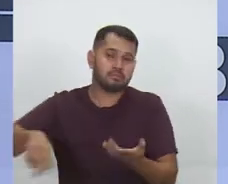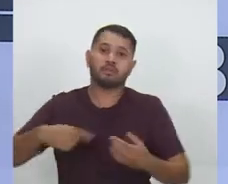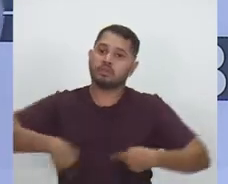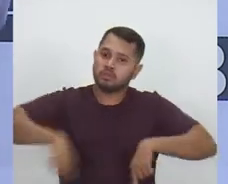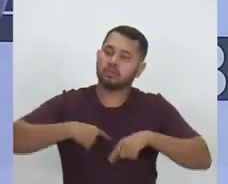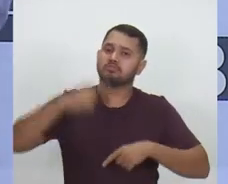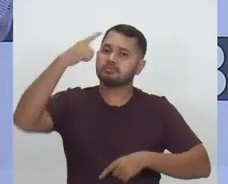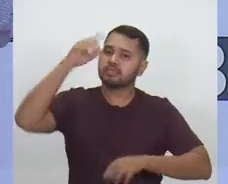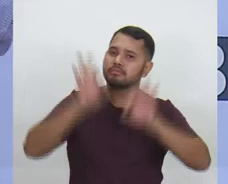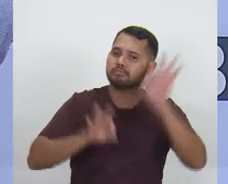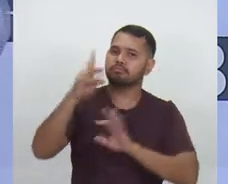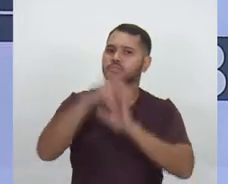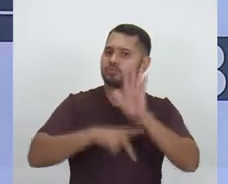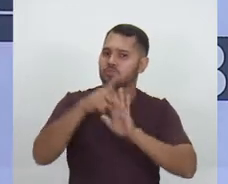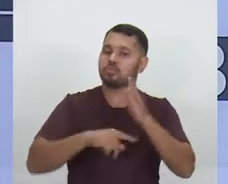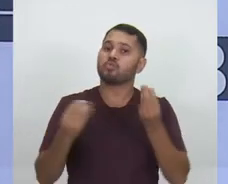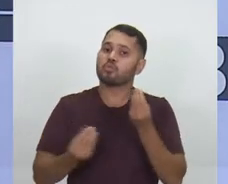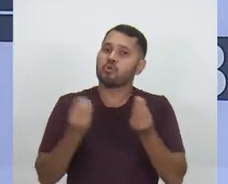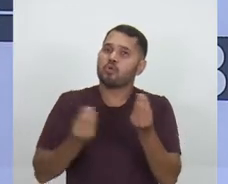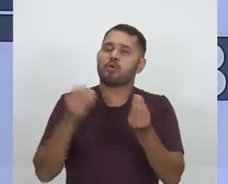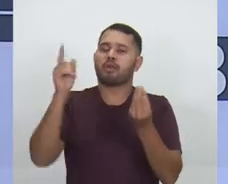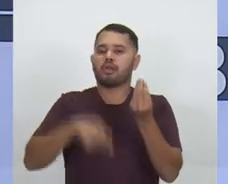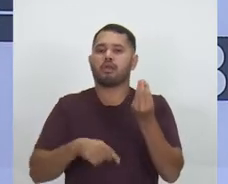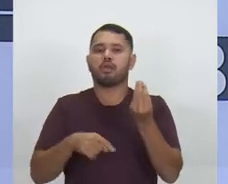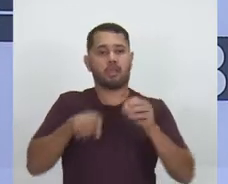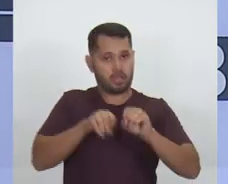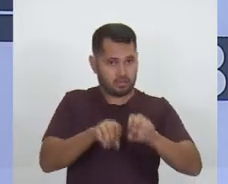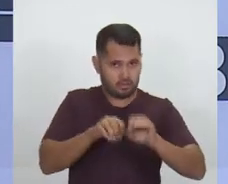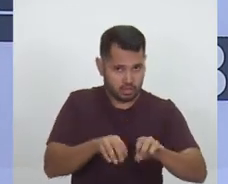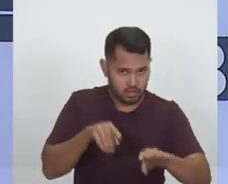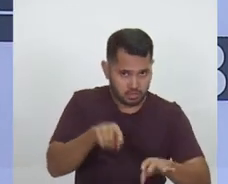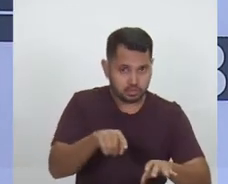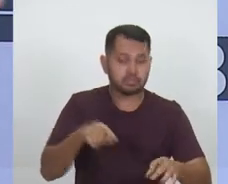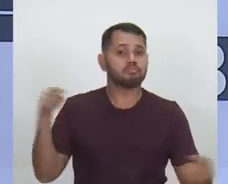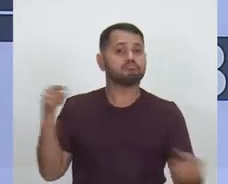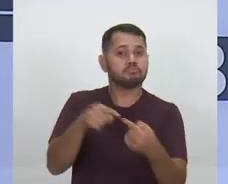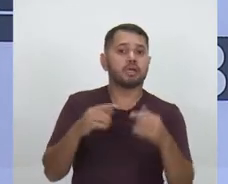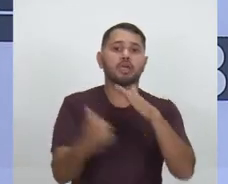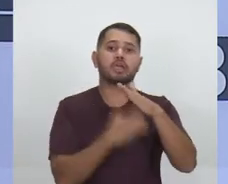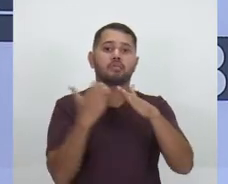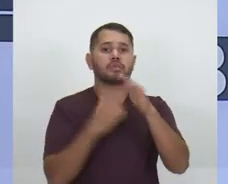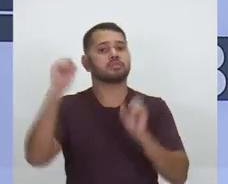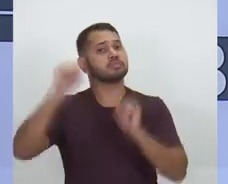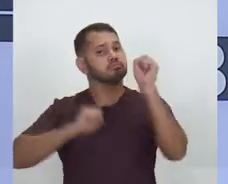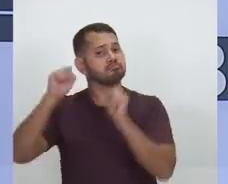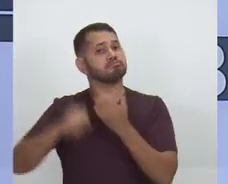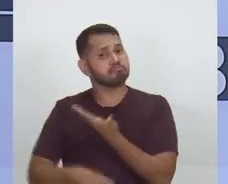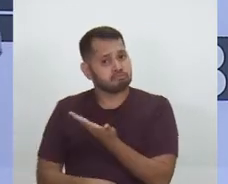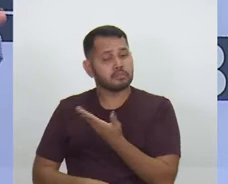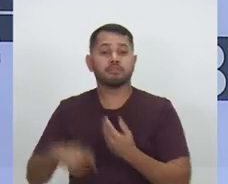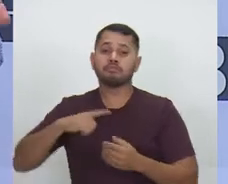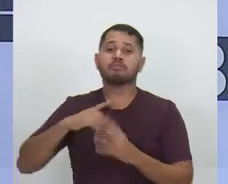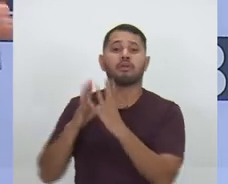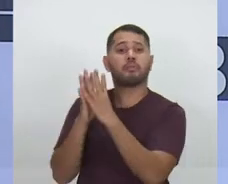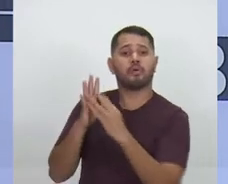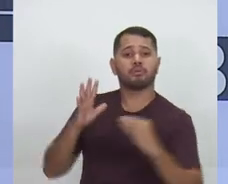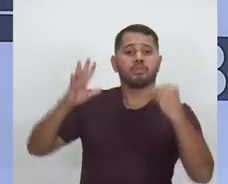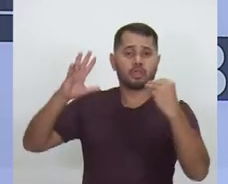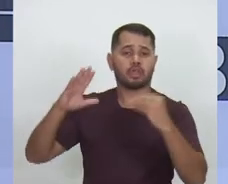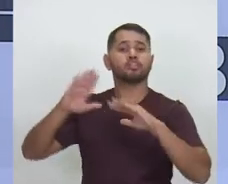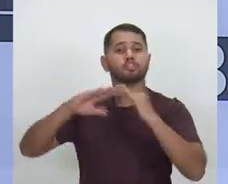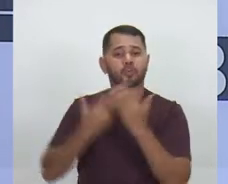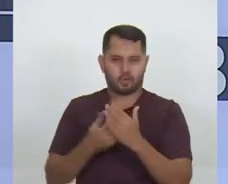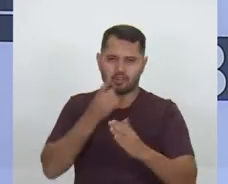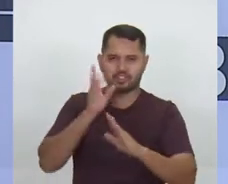também a proposta da segurança da da educação com as empresas do distrito industrial nós temos modelo de escola de tempo